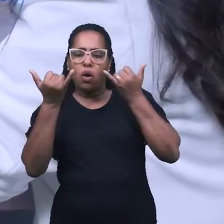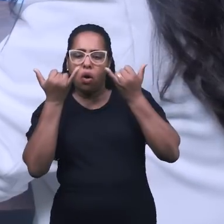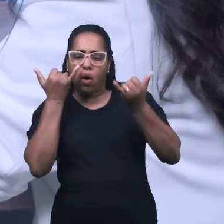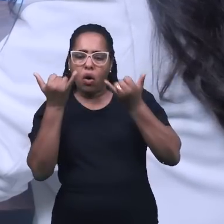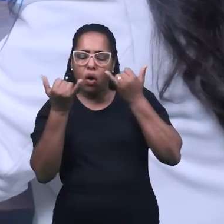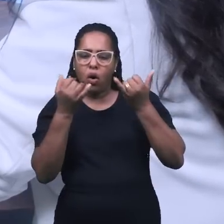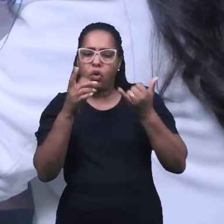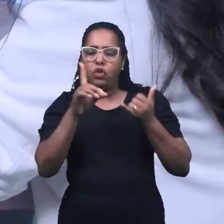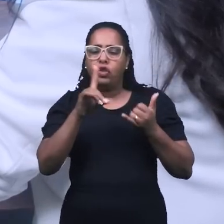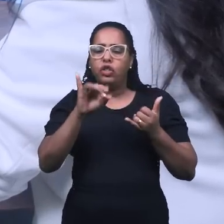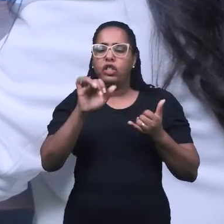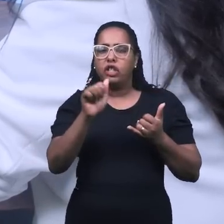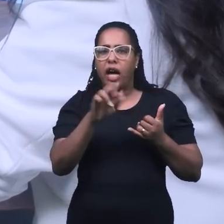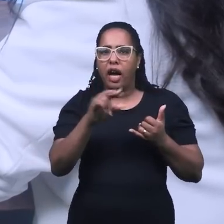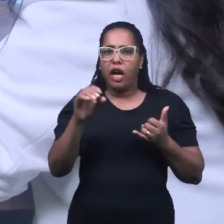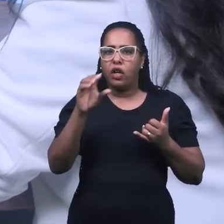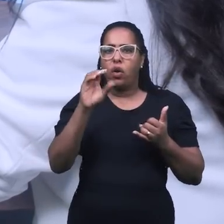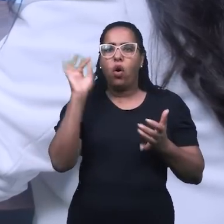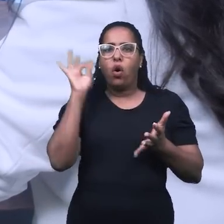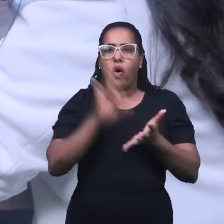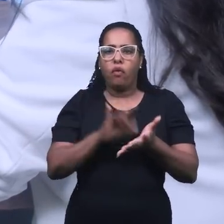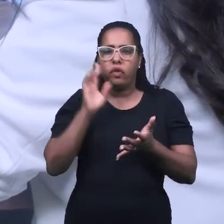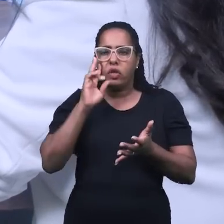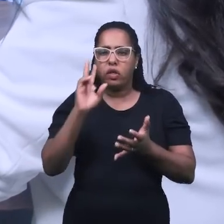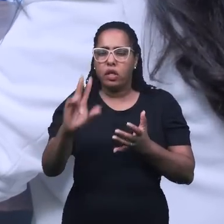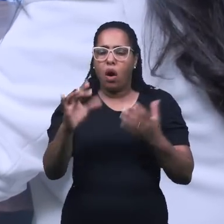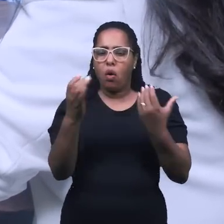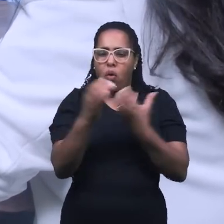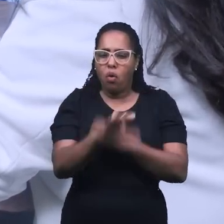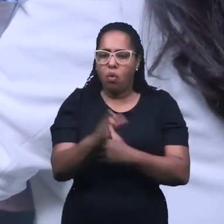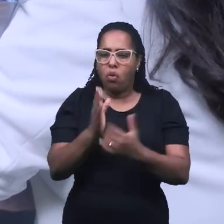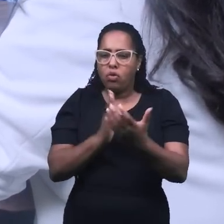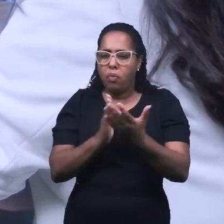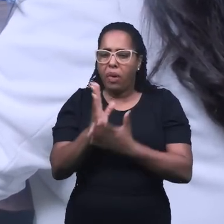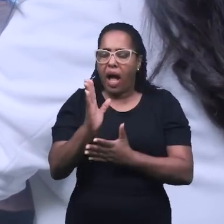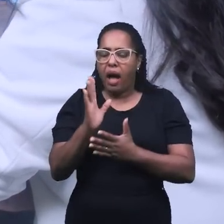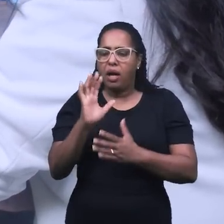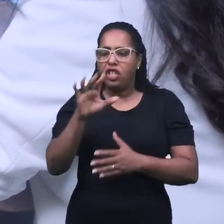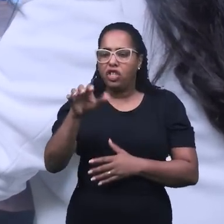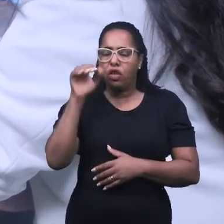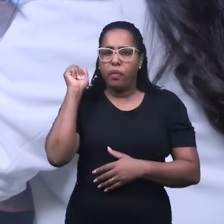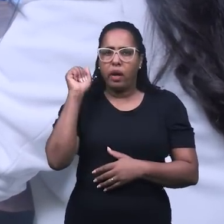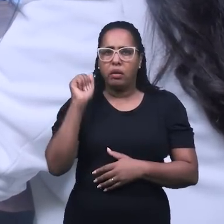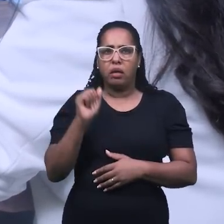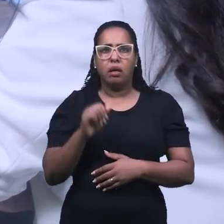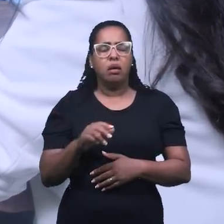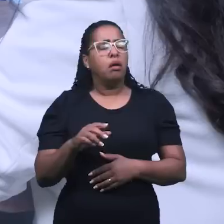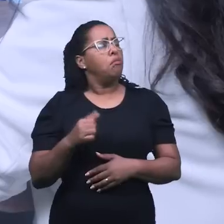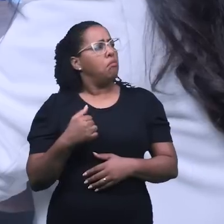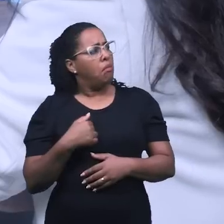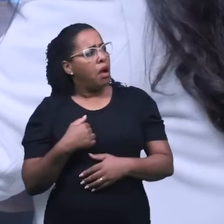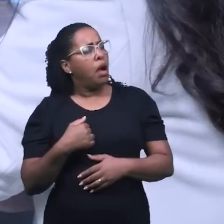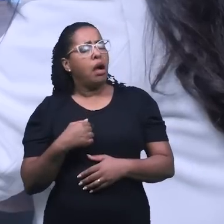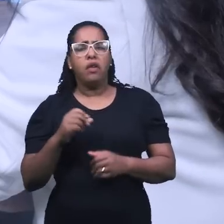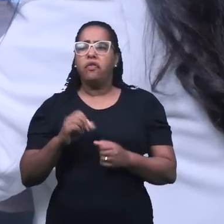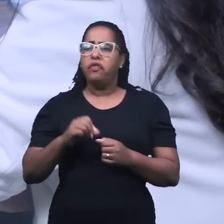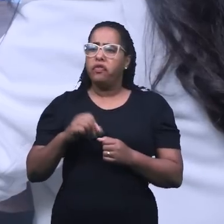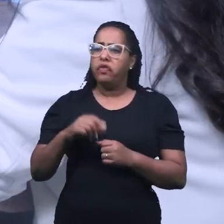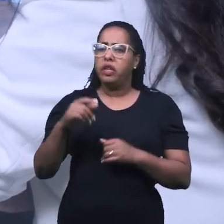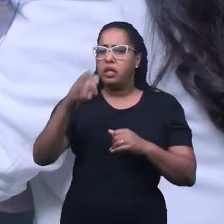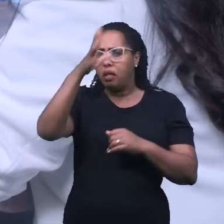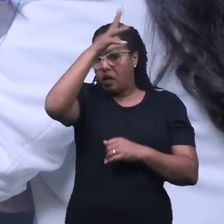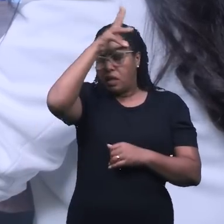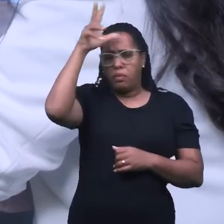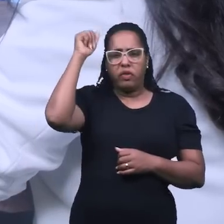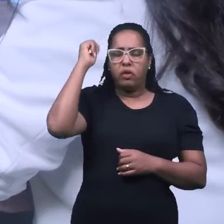nomeada num concurso. Você se lembra disso, de algum concurso que você tenha feito? Eu falei, eu fiz um concurso da Prefeitura de Vitória